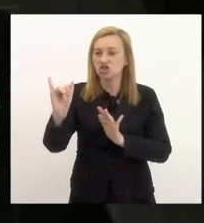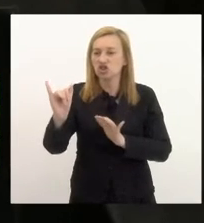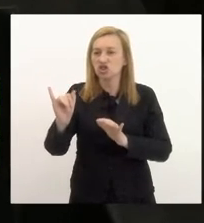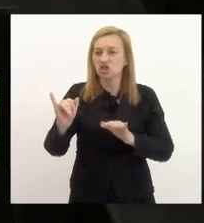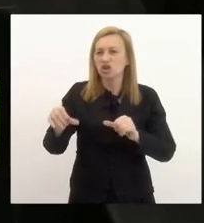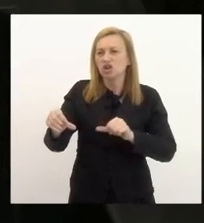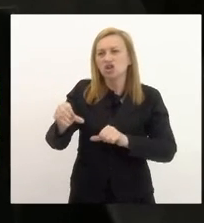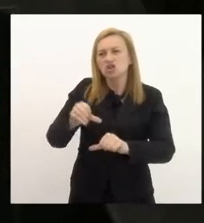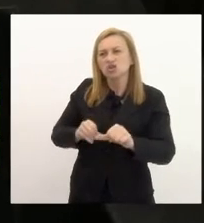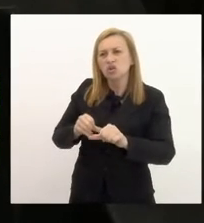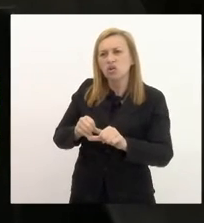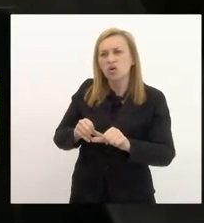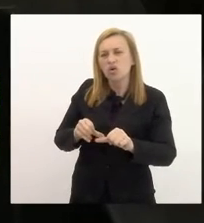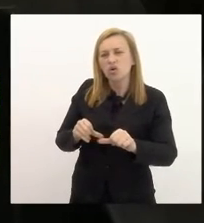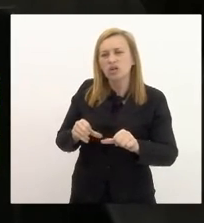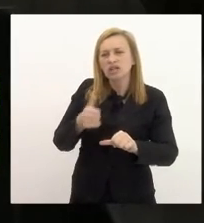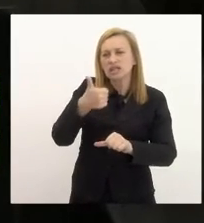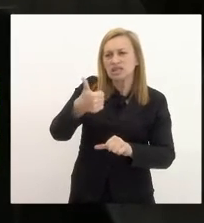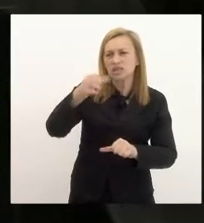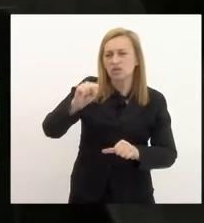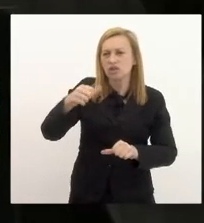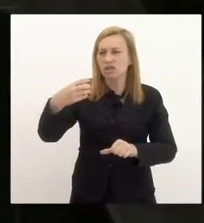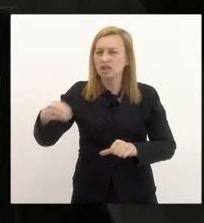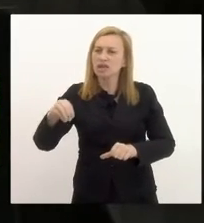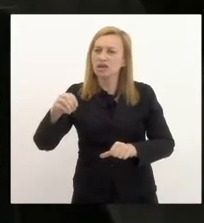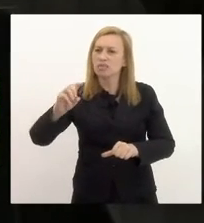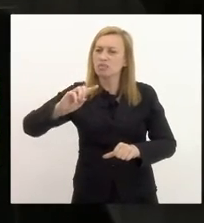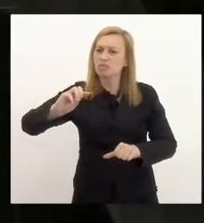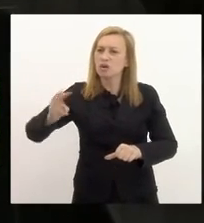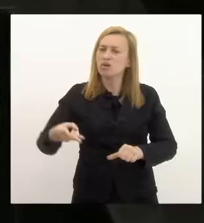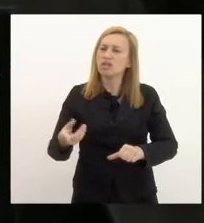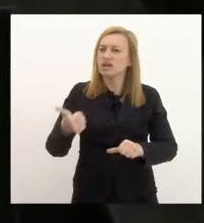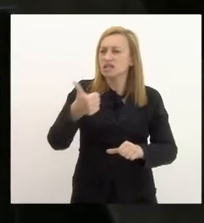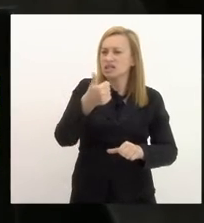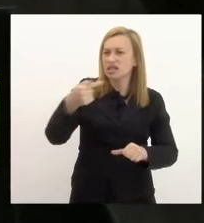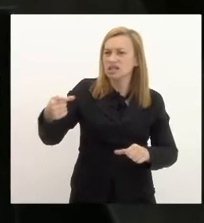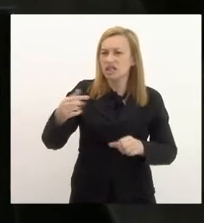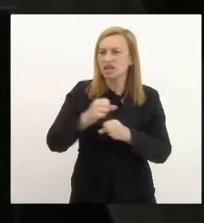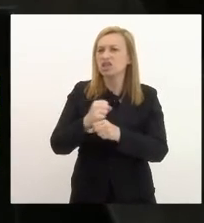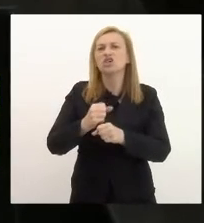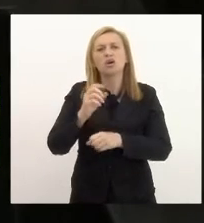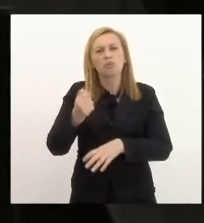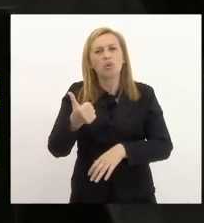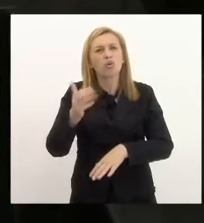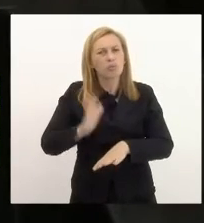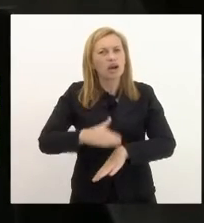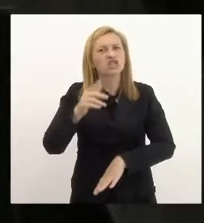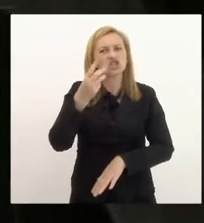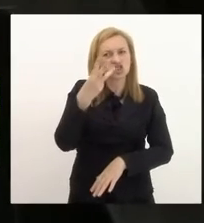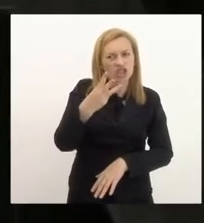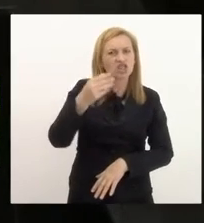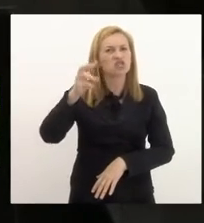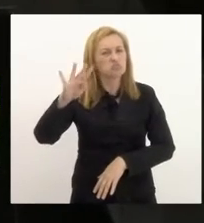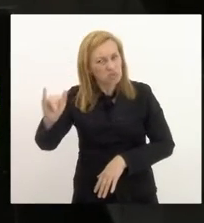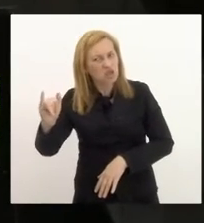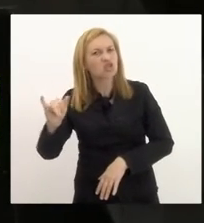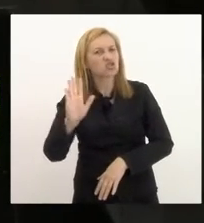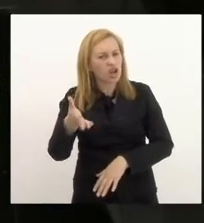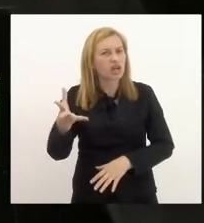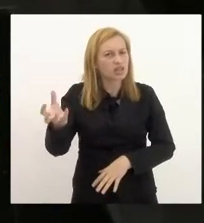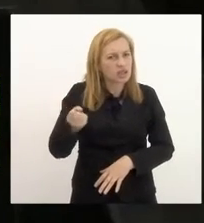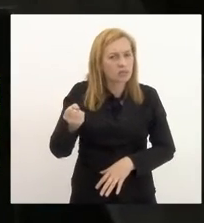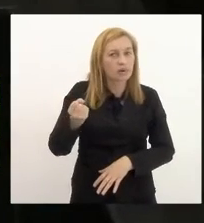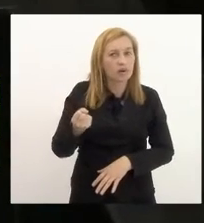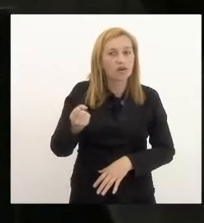de parcela de 180 milhões de 17 anos vida recebeu todo pouco mais de três Bis pouco mais de três vídeos um passivo do